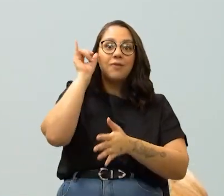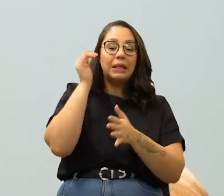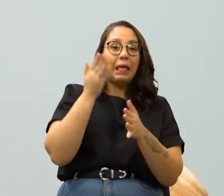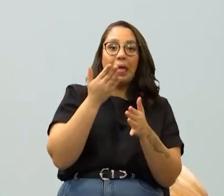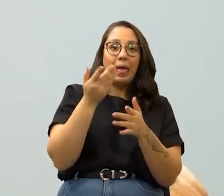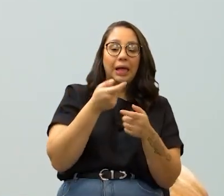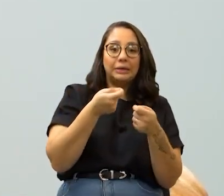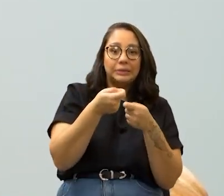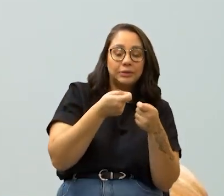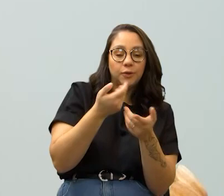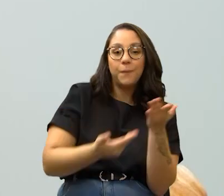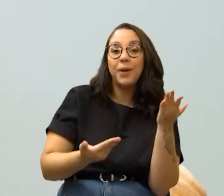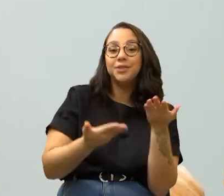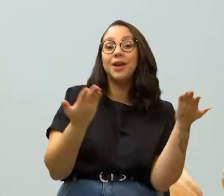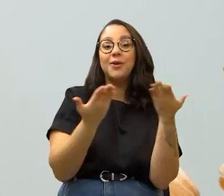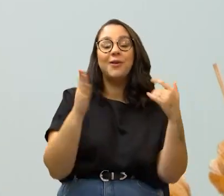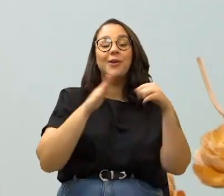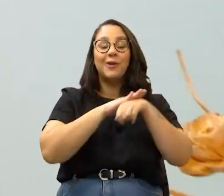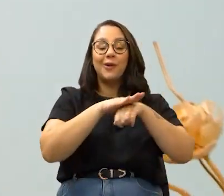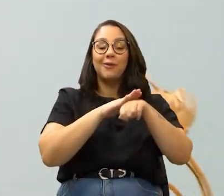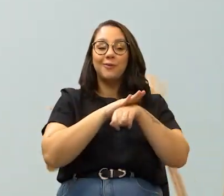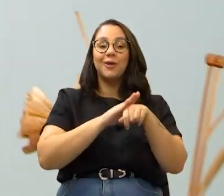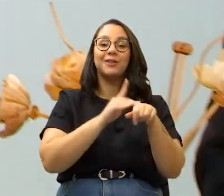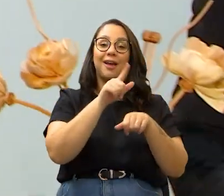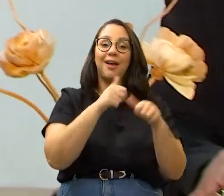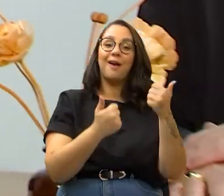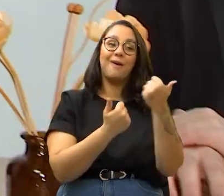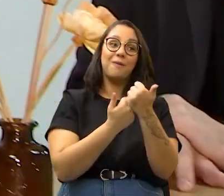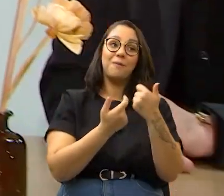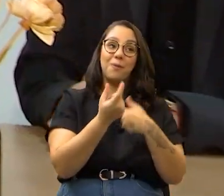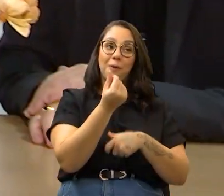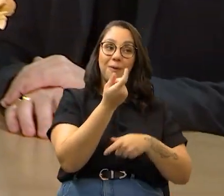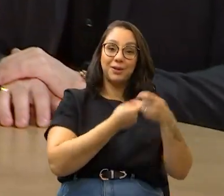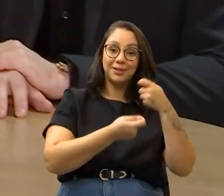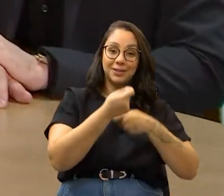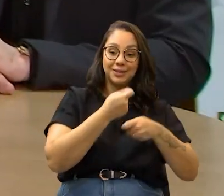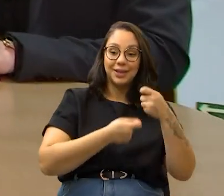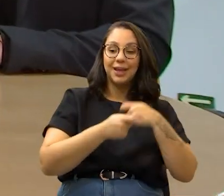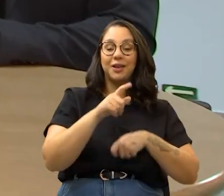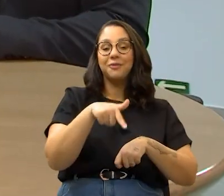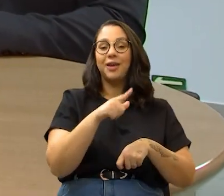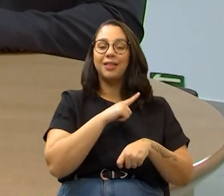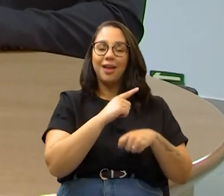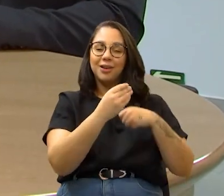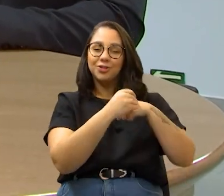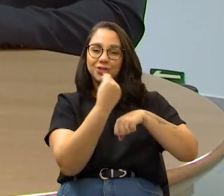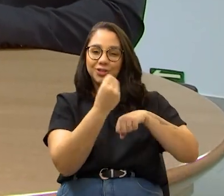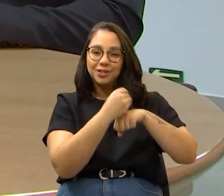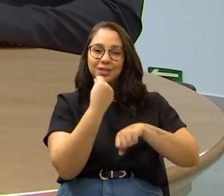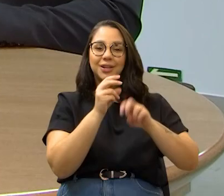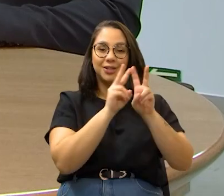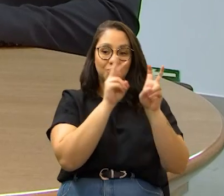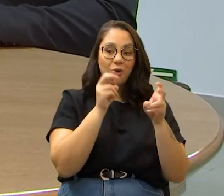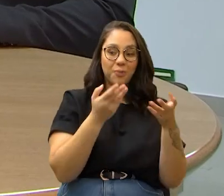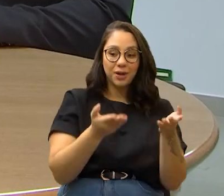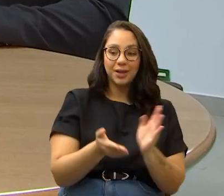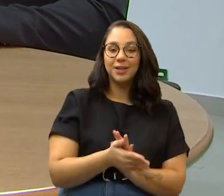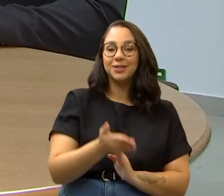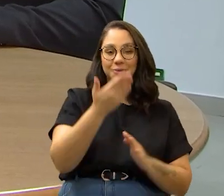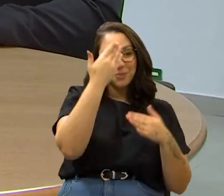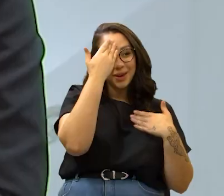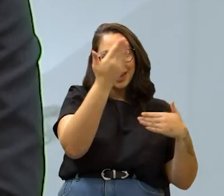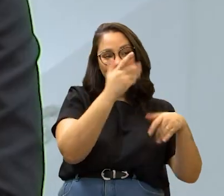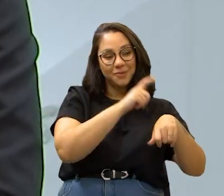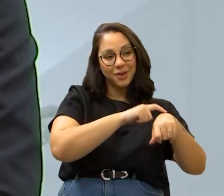controle? Vamos conversar com o assessor financeiro Marcos Griebler, que vai dar algumas dicas. Marcos, obrigada pelo